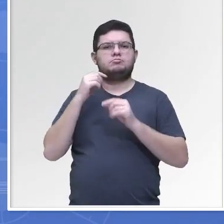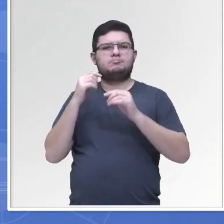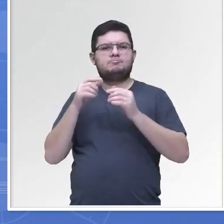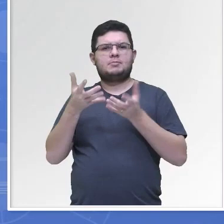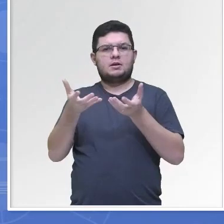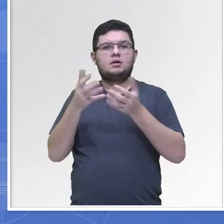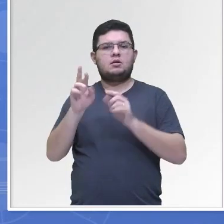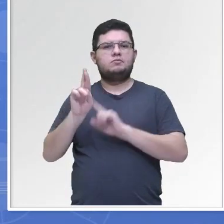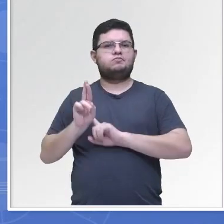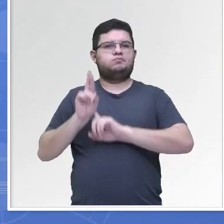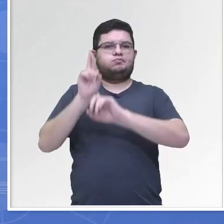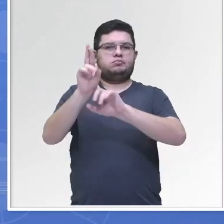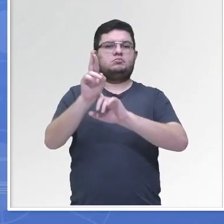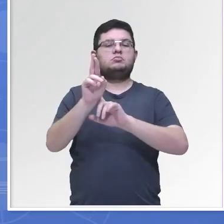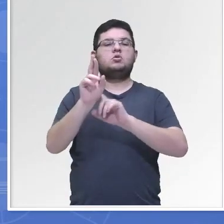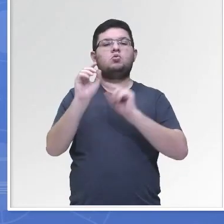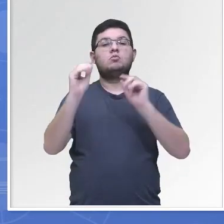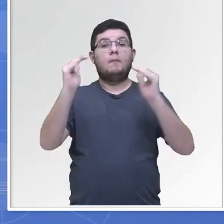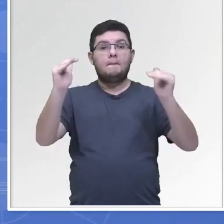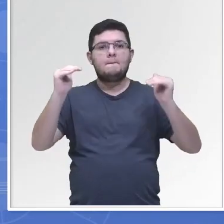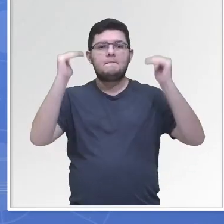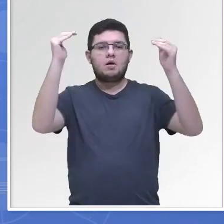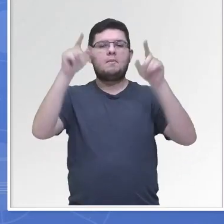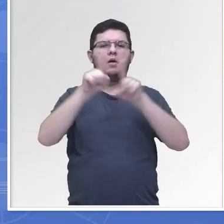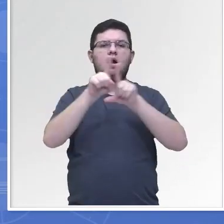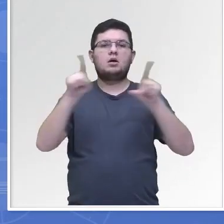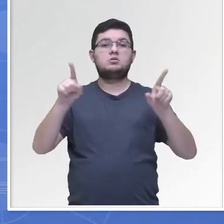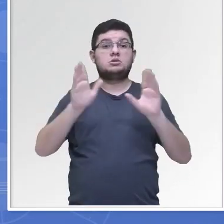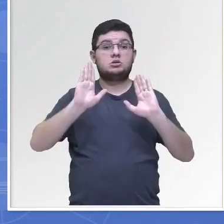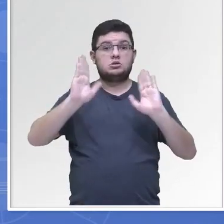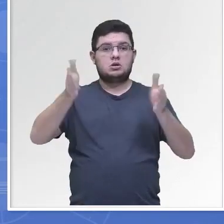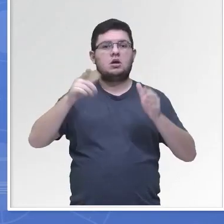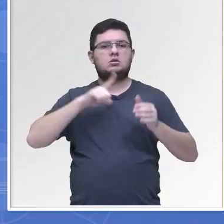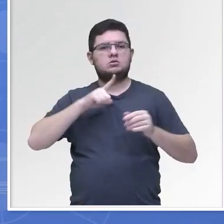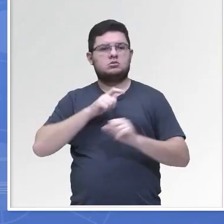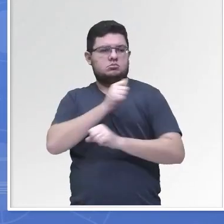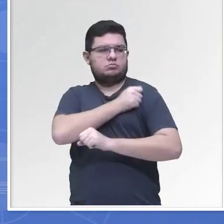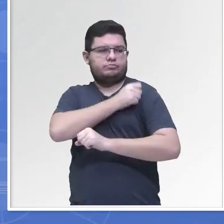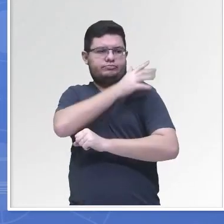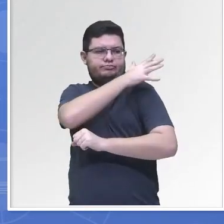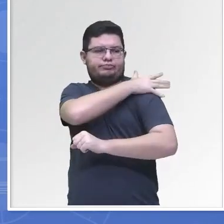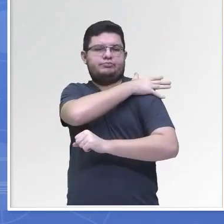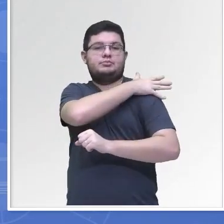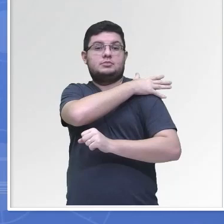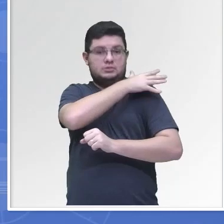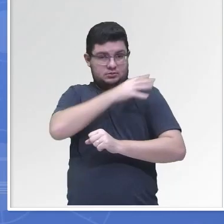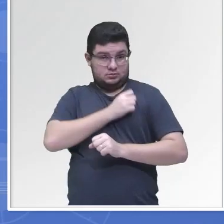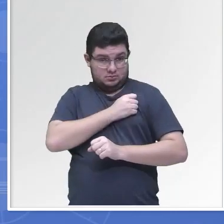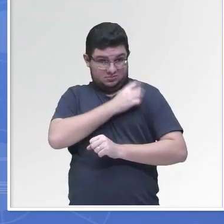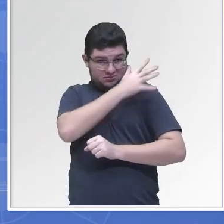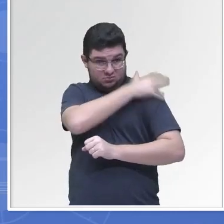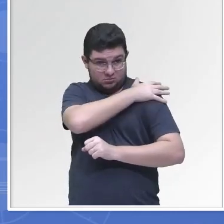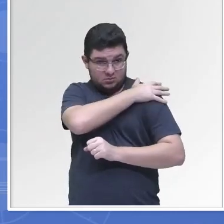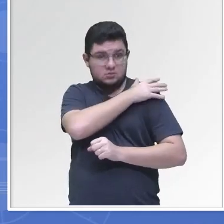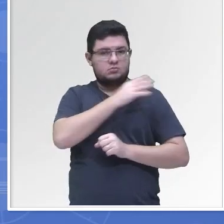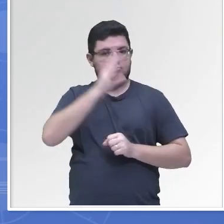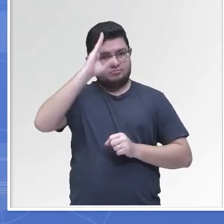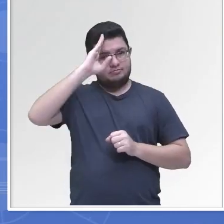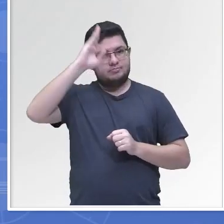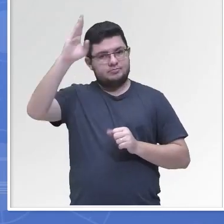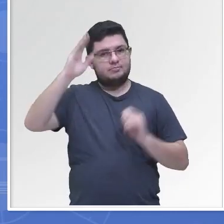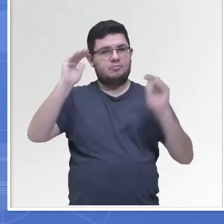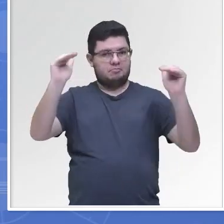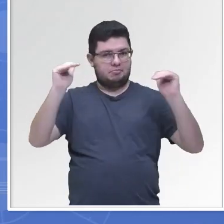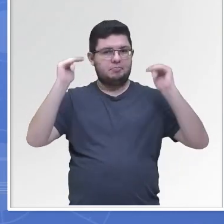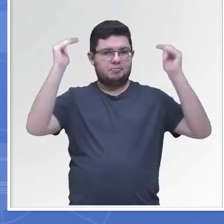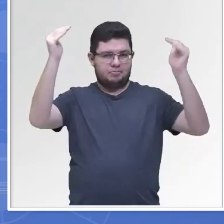aqui são os militares. Então, a gente já consegue observar aí que vai continuar tendo uma classe dominante nesse processo republicano,